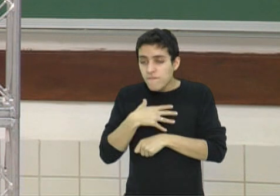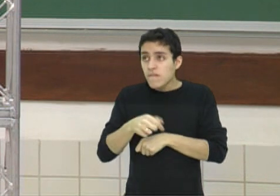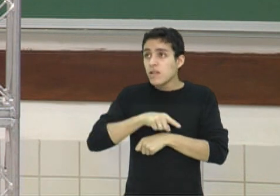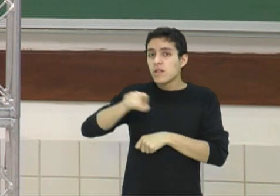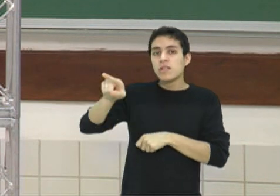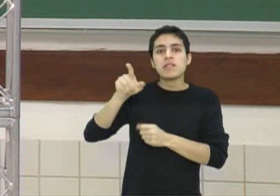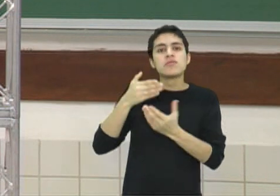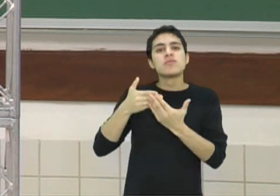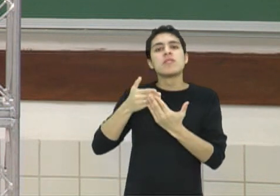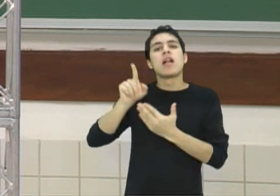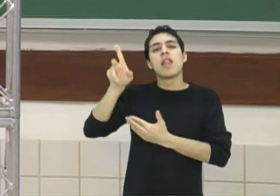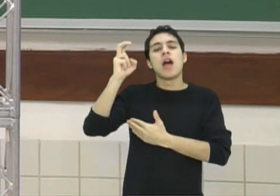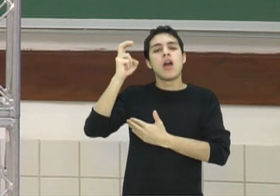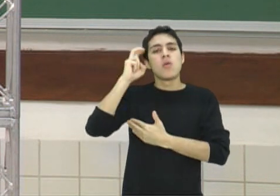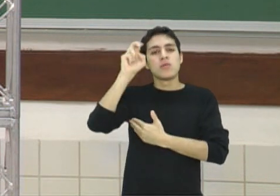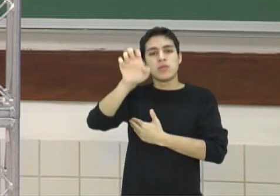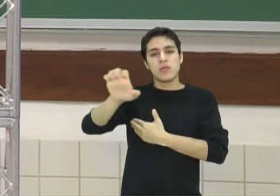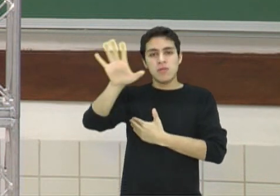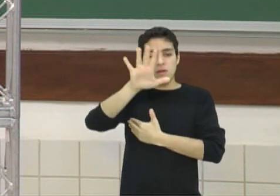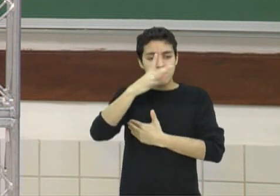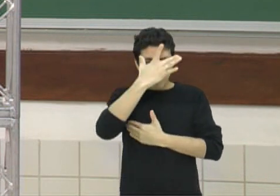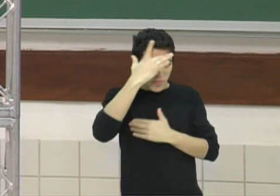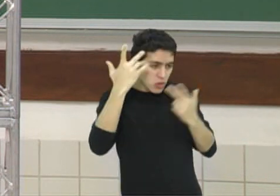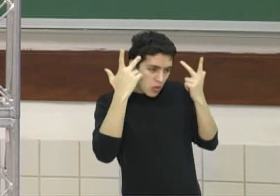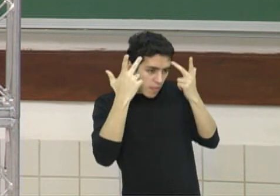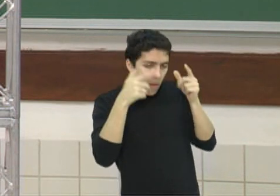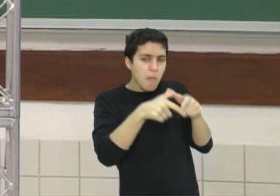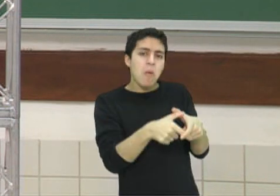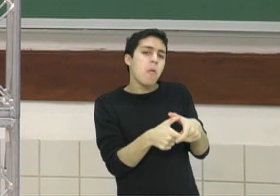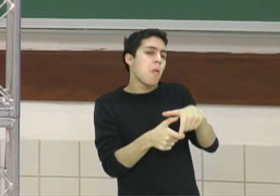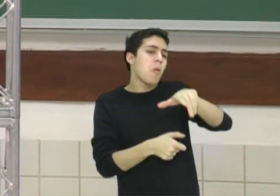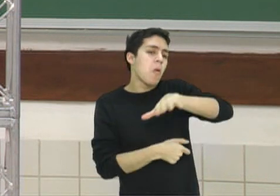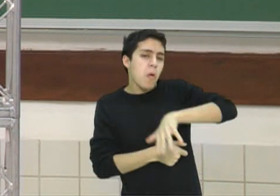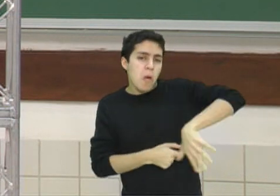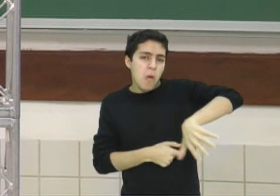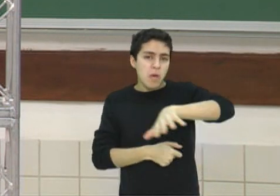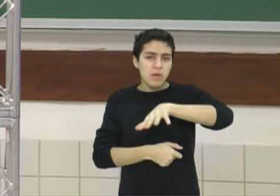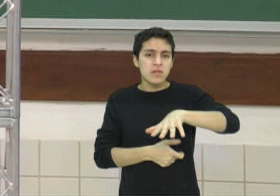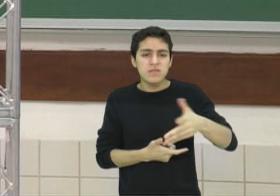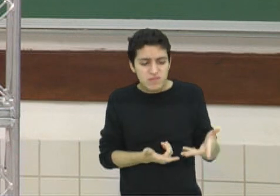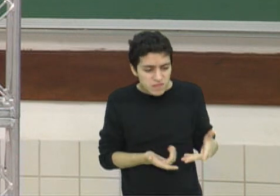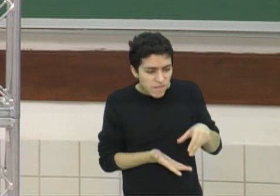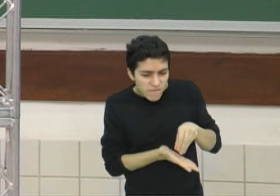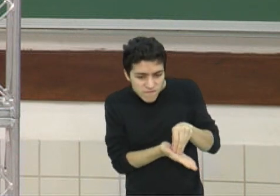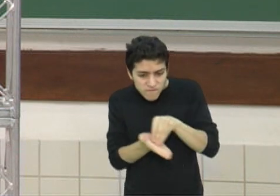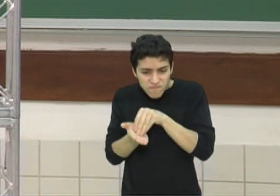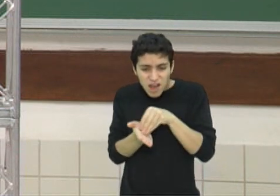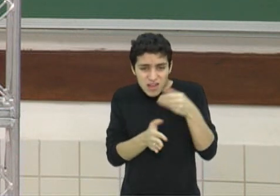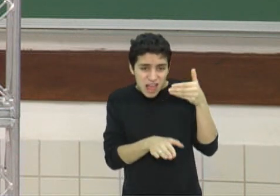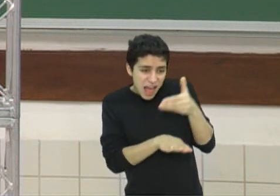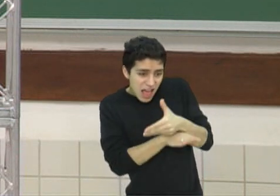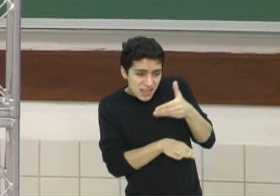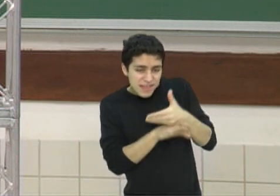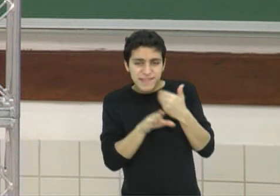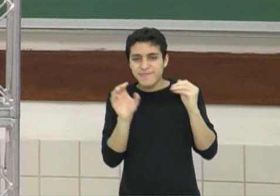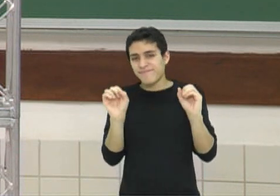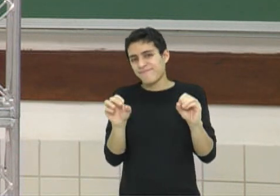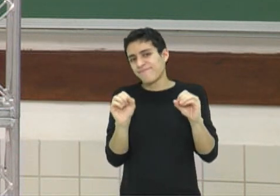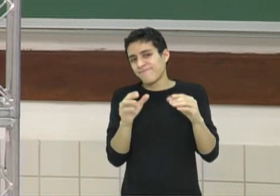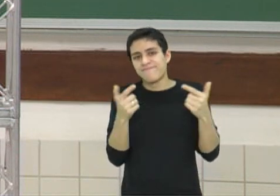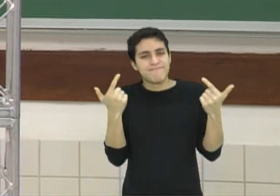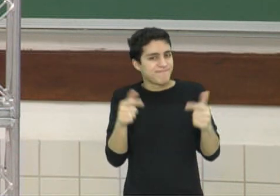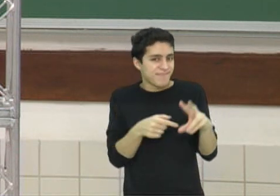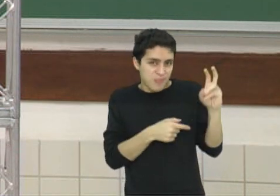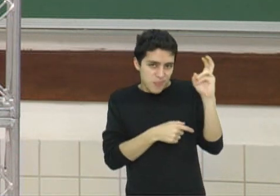o cidadão comum ficava simplesmente numa ilha. Essa ilha com a falta de acesso à educação e à